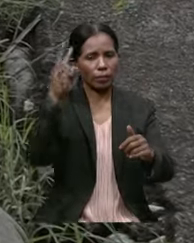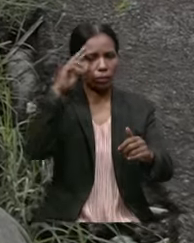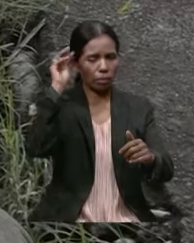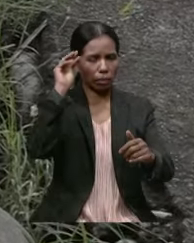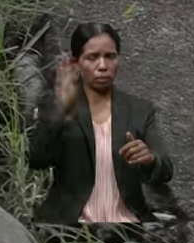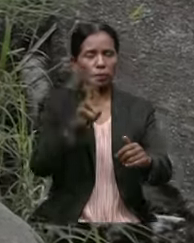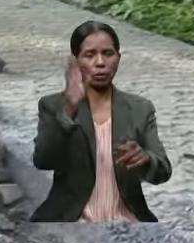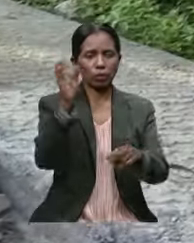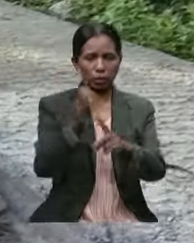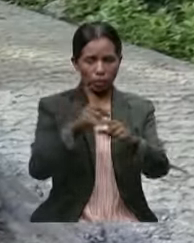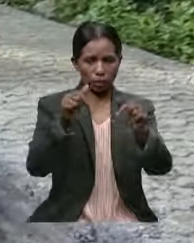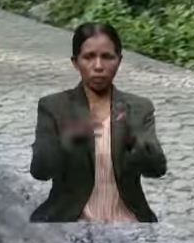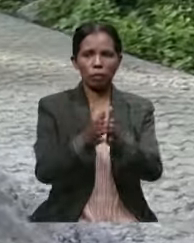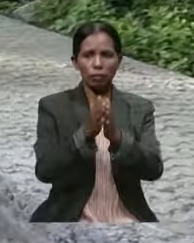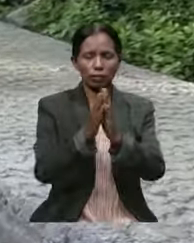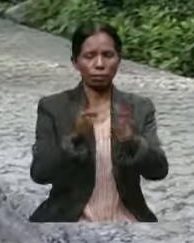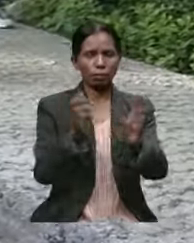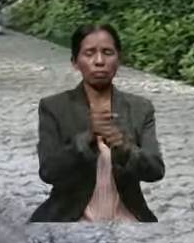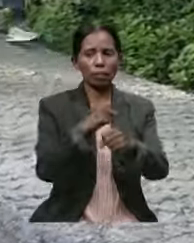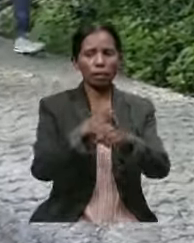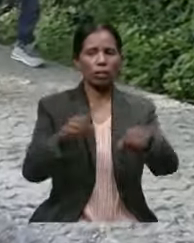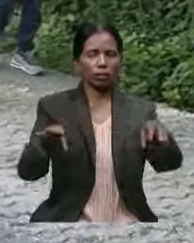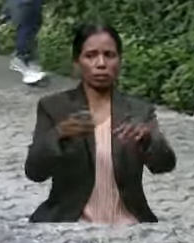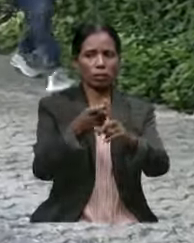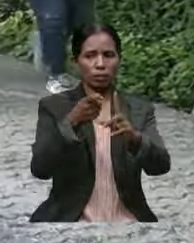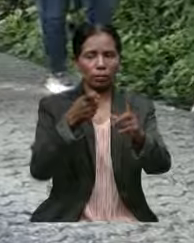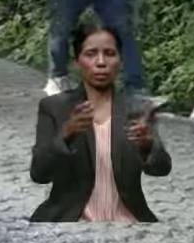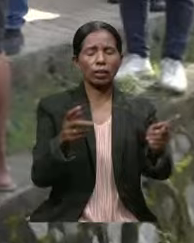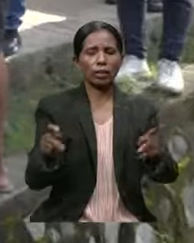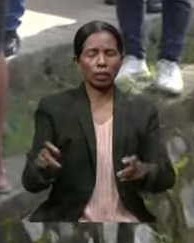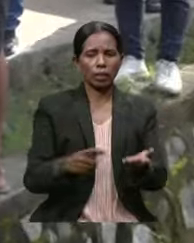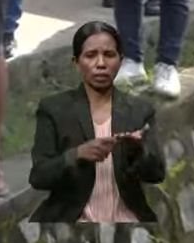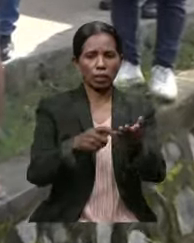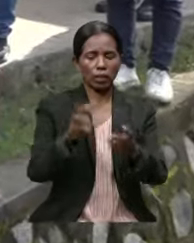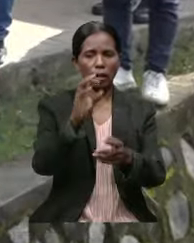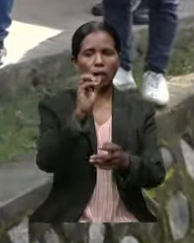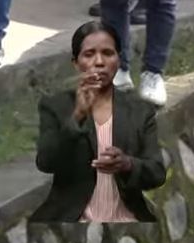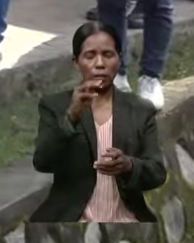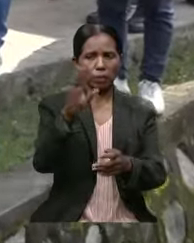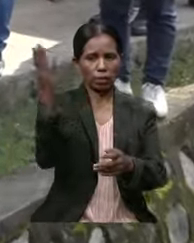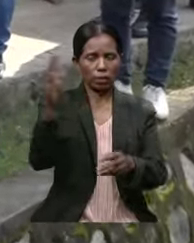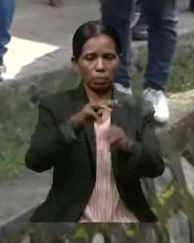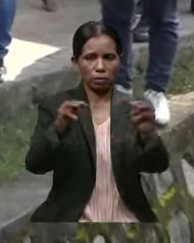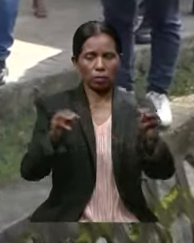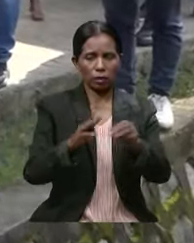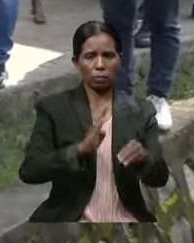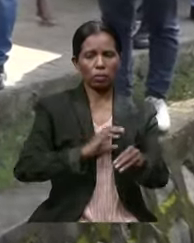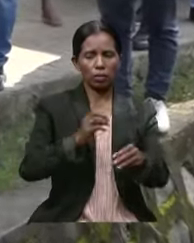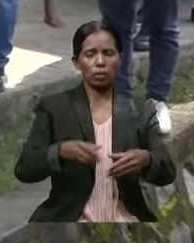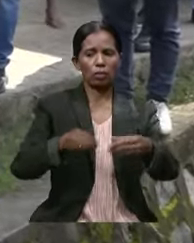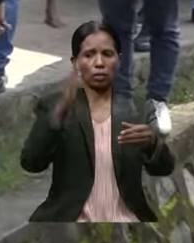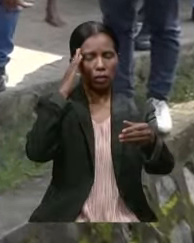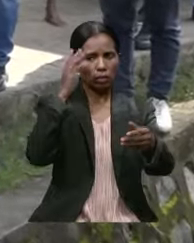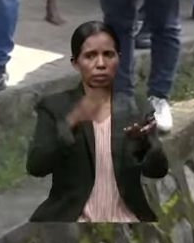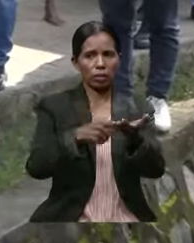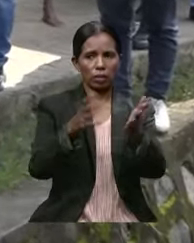aproveita oportunidade ne, polihusu lalauk serviço husi técnico obras públicas destacado e município Bobonaro, no forra noin ba